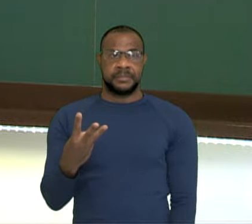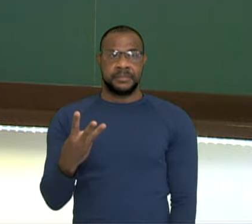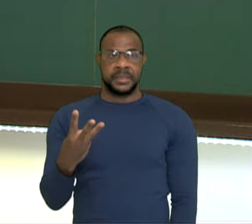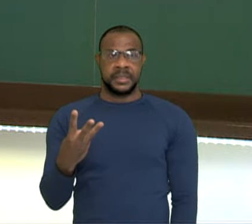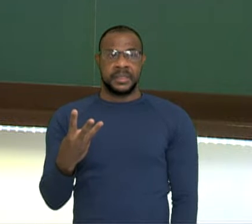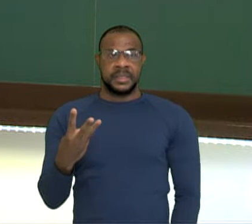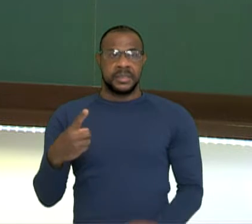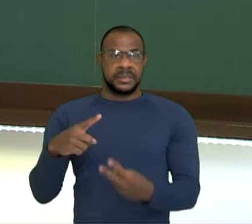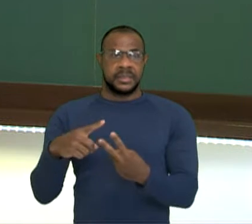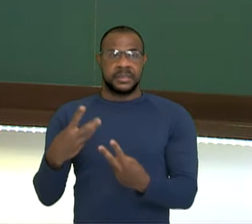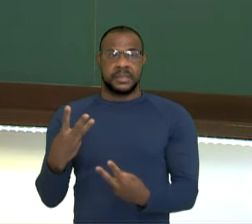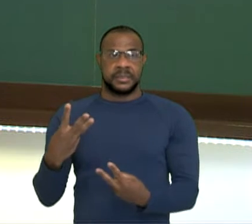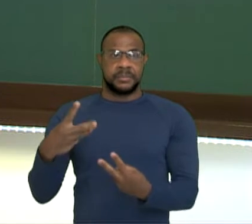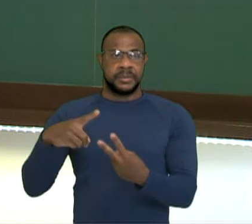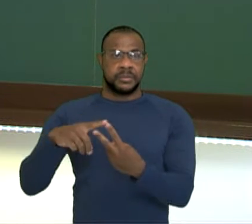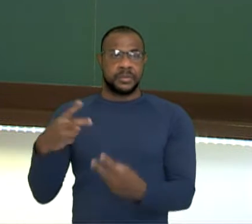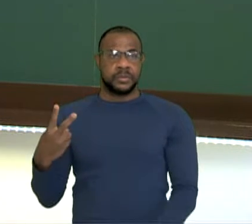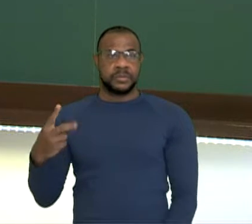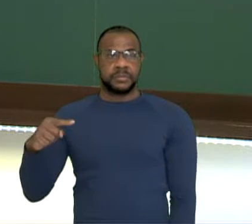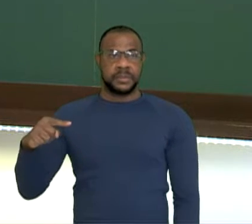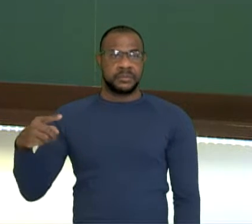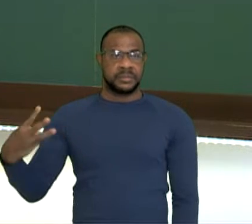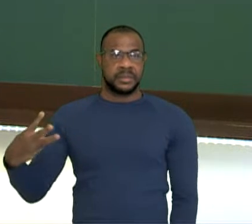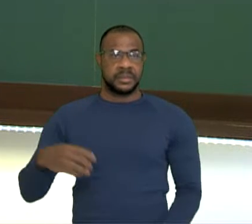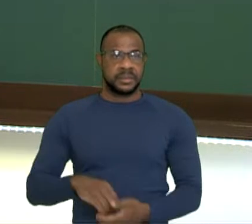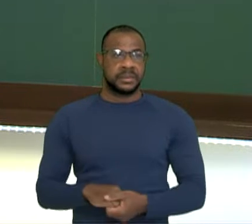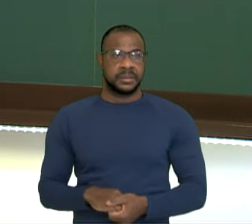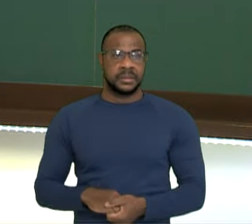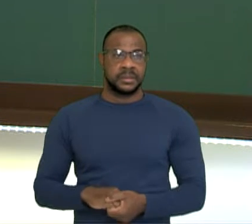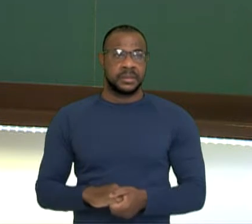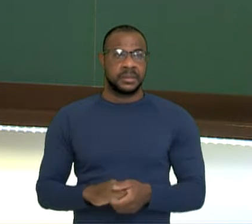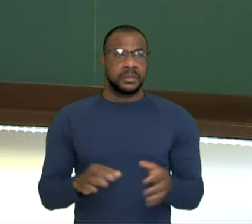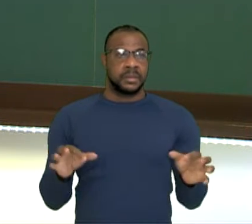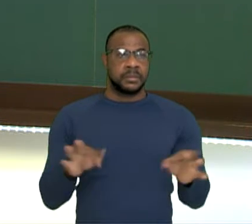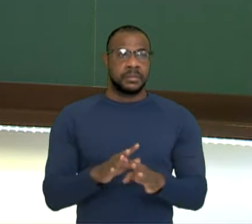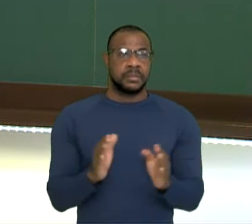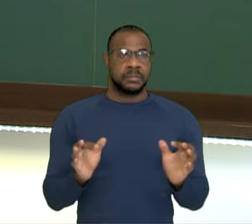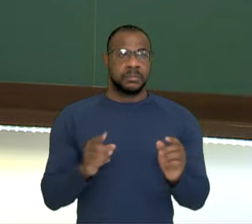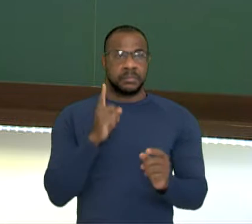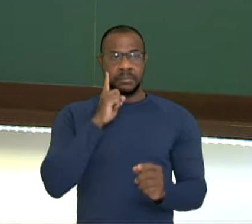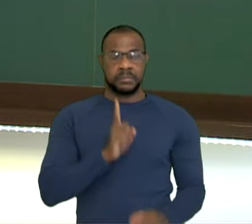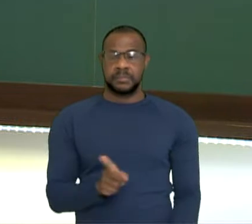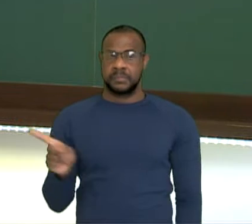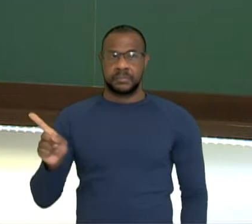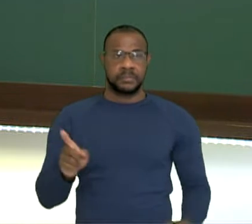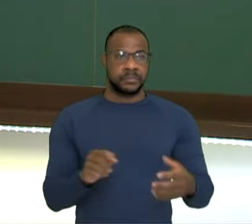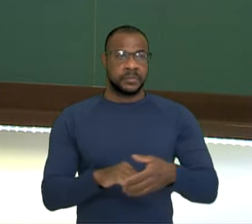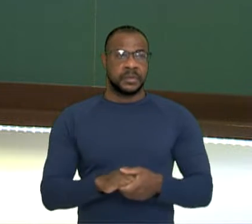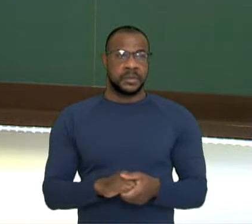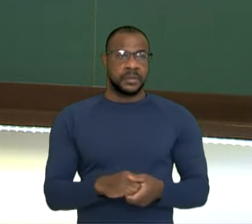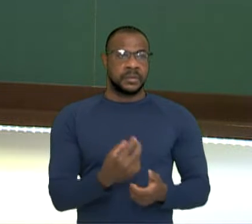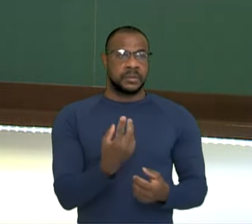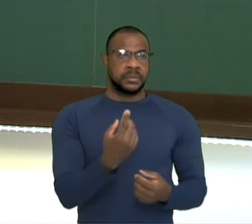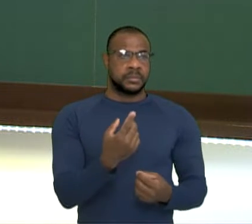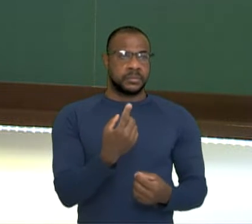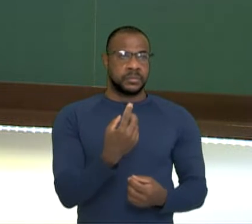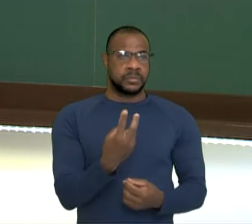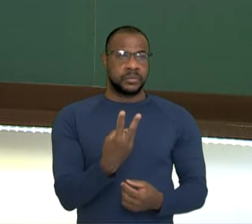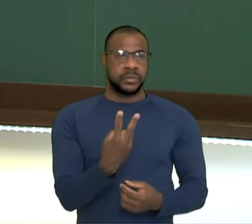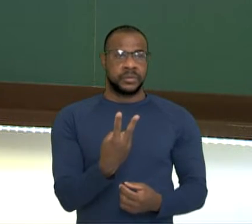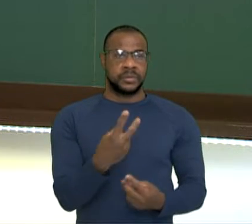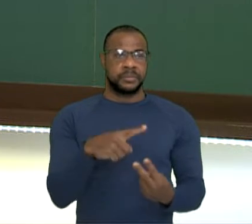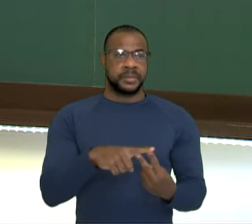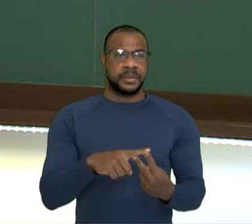ser menos 3, e quando eu finalizo esse período completo, vai ser 2π e 0,